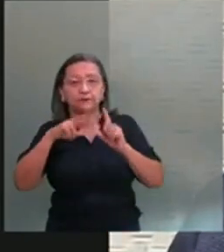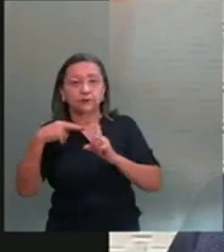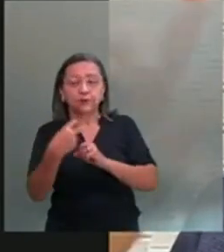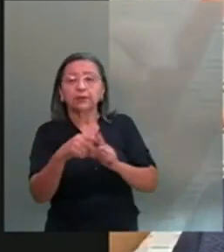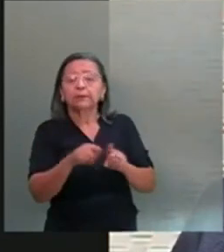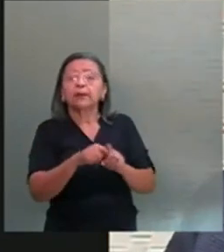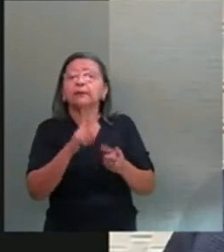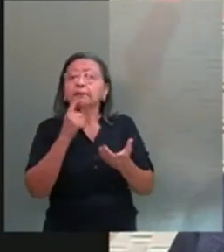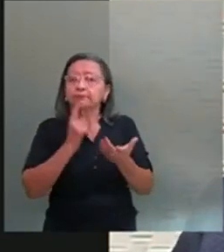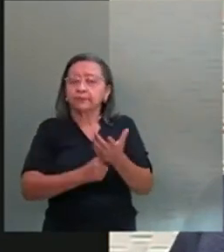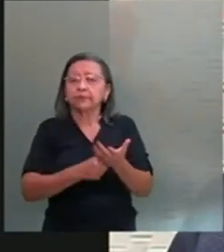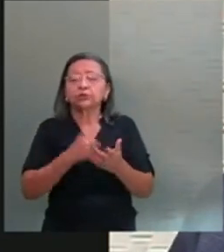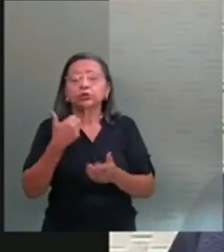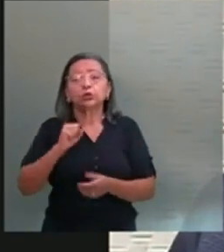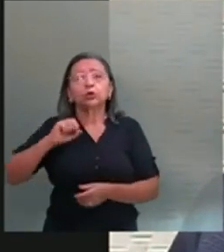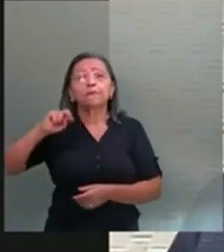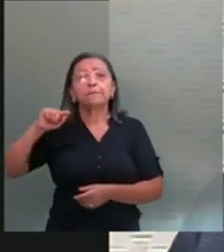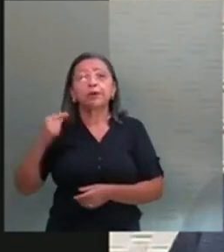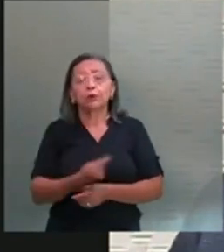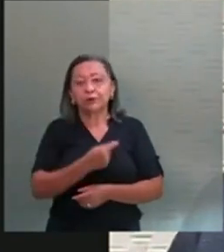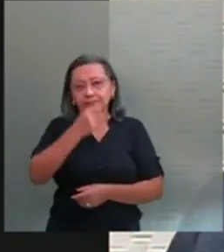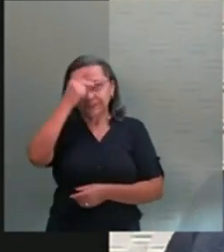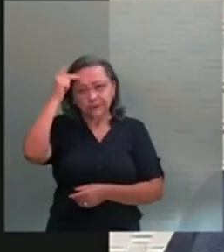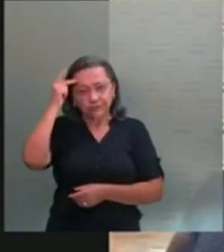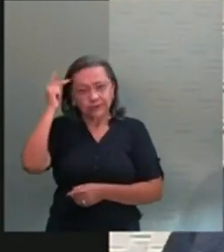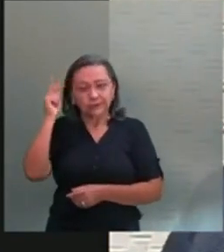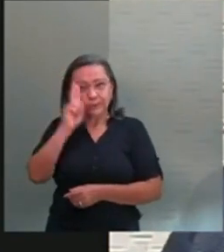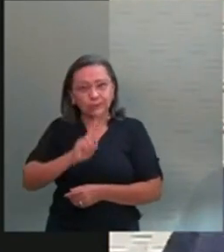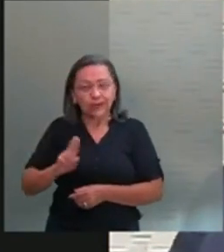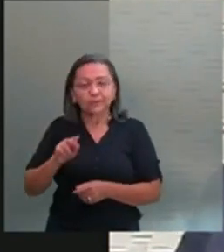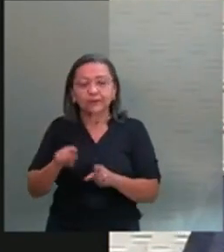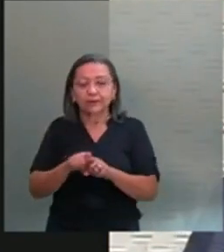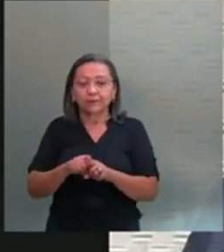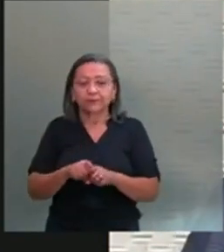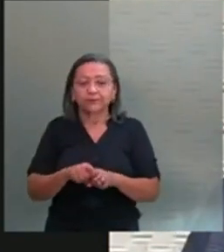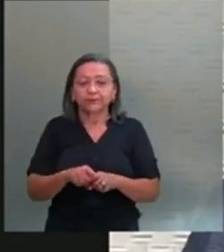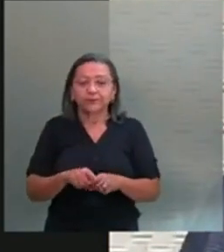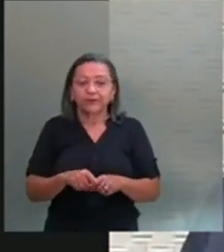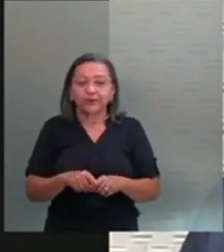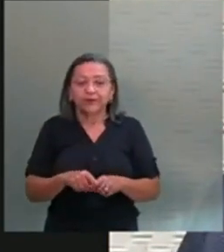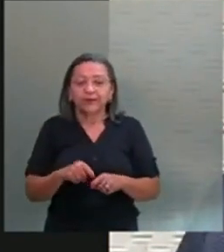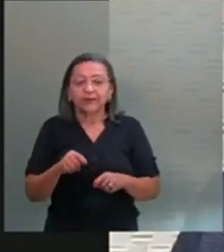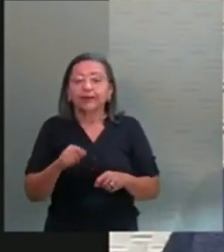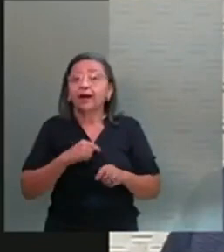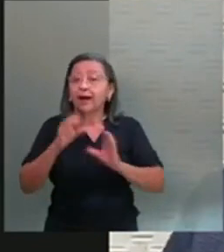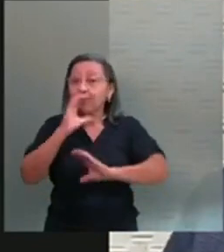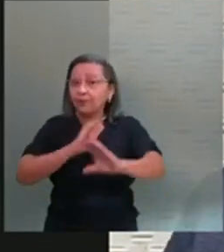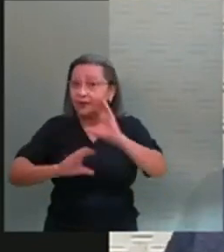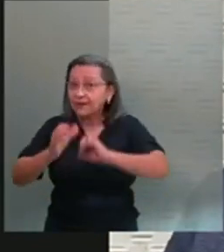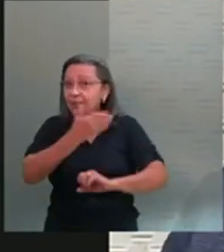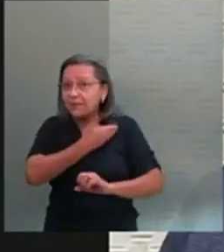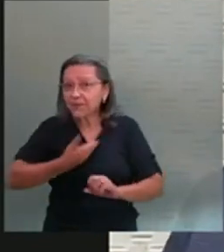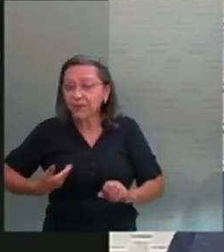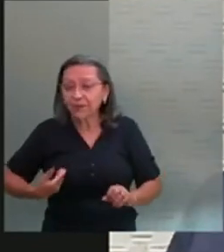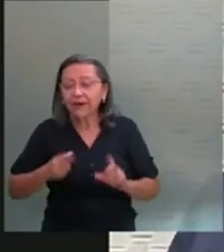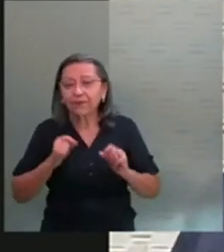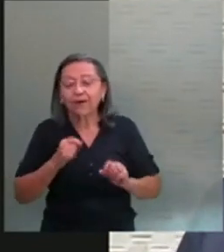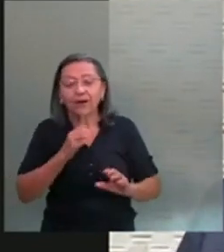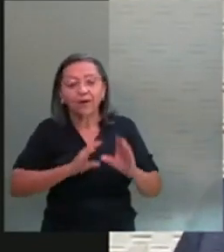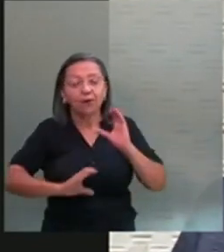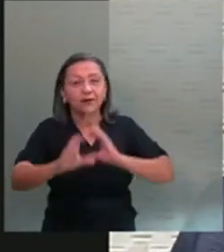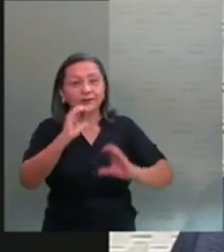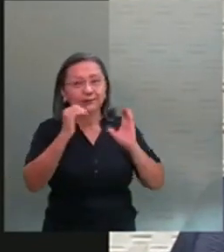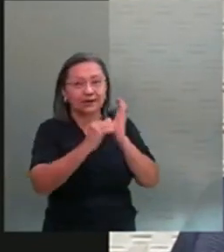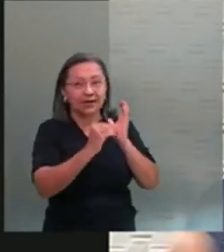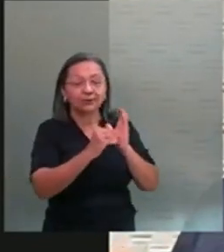registramos 18 milhões de usuários. Vai longe, então, o tempo em que os críticos da comunicação pública, como a comunicação do